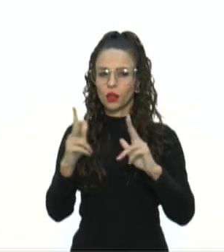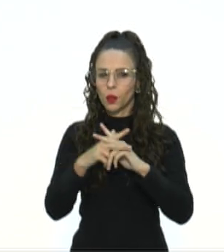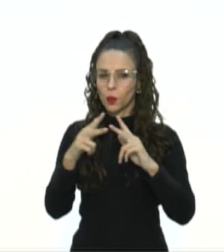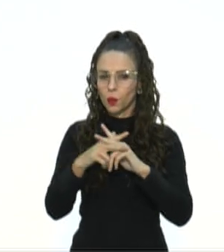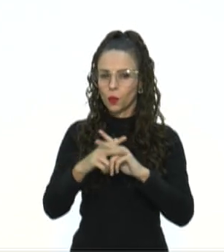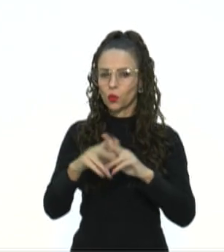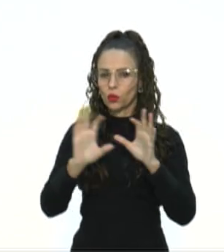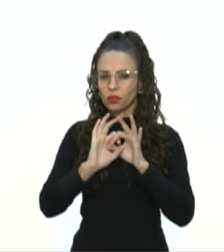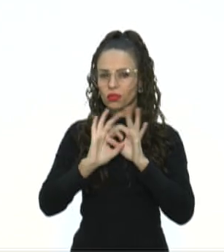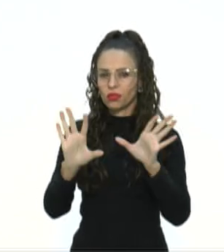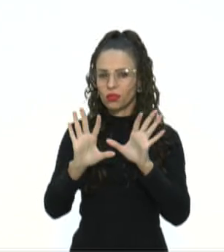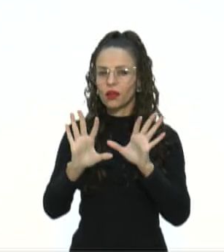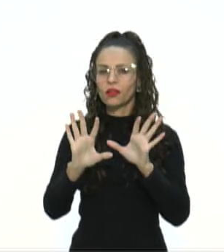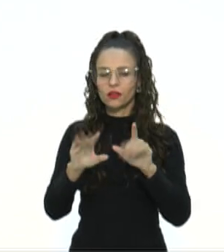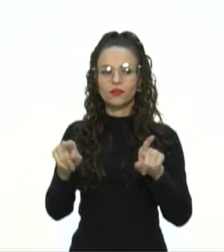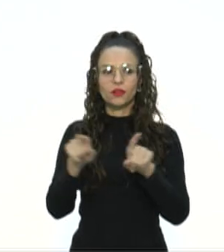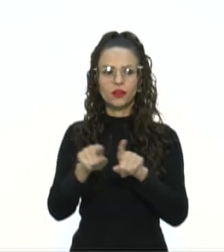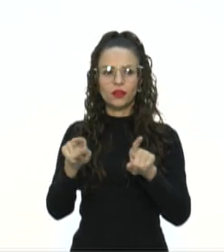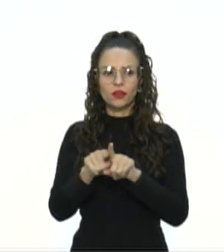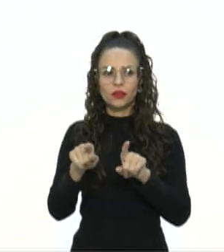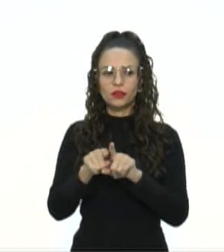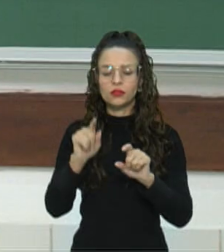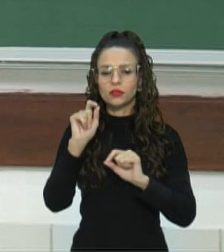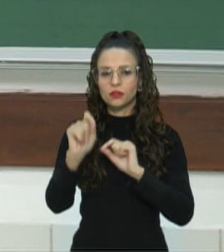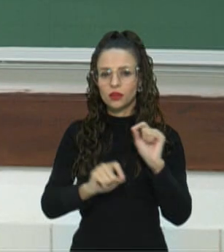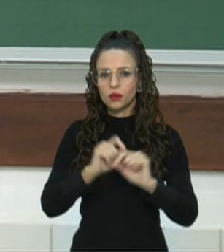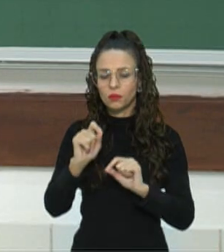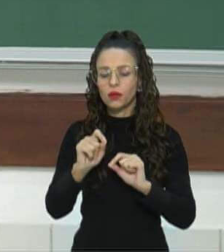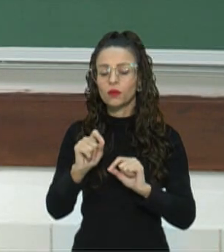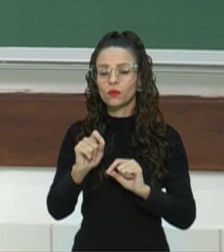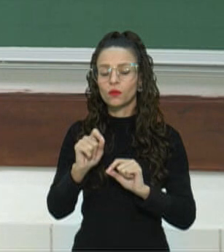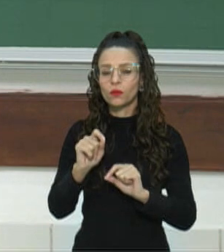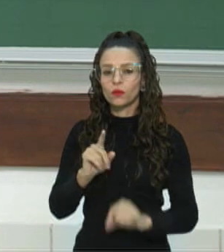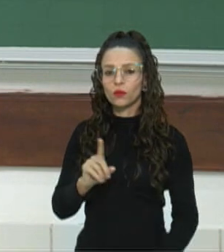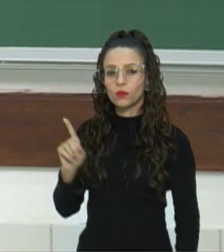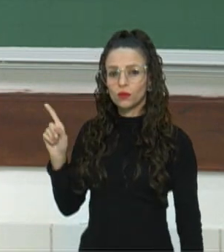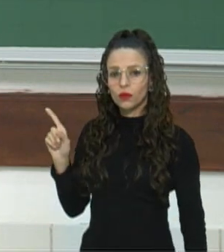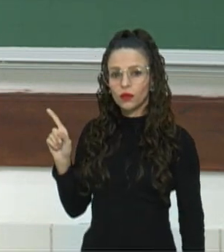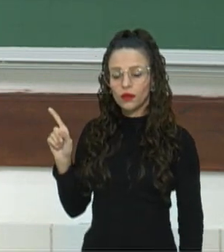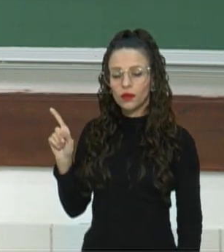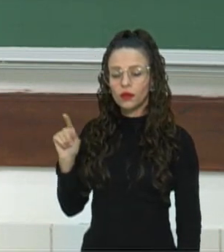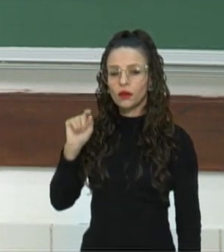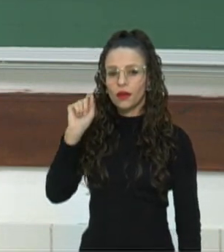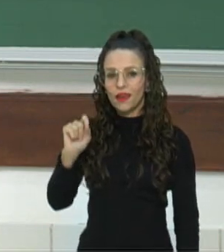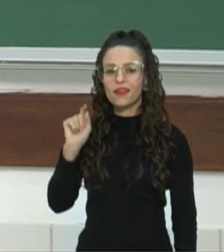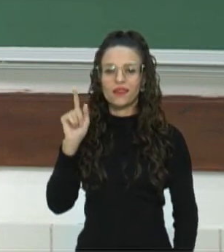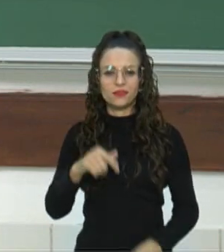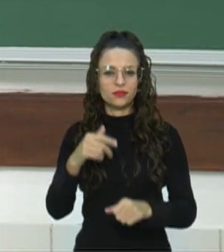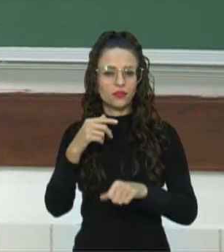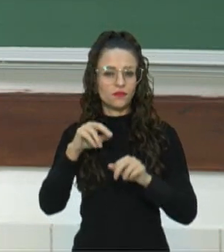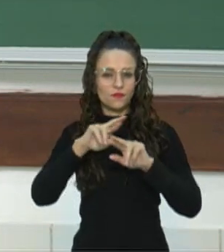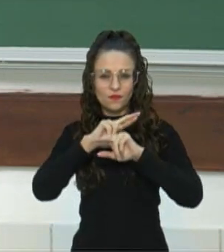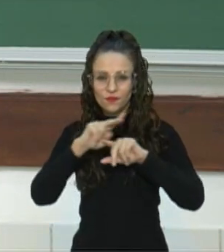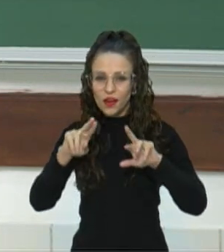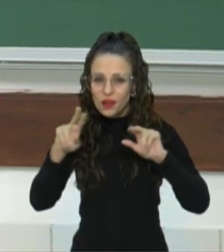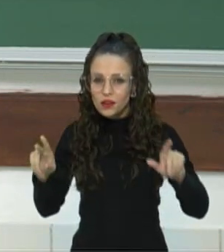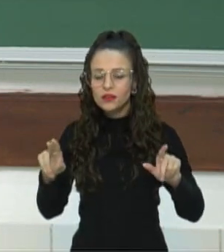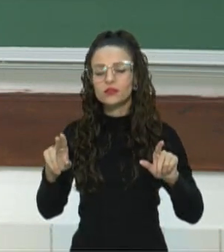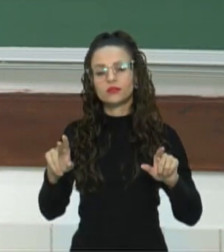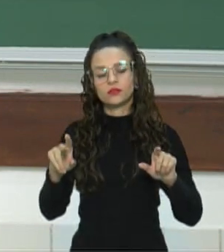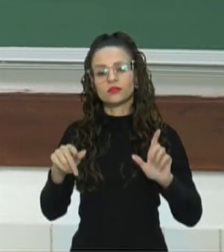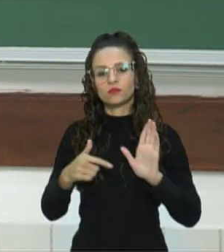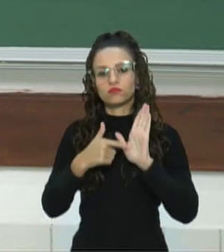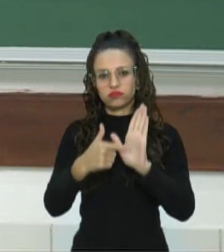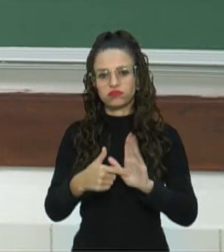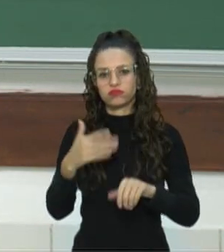também utilizadas para chão, né, e o taekwondo. Então são todas modalidades que os atletas, os praticantes misturam, né, para